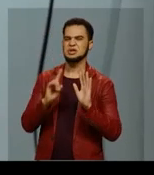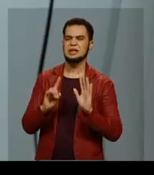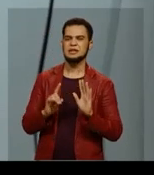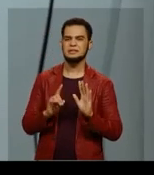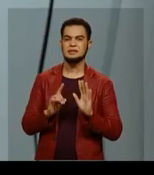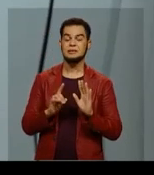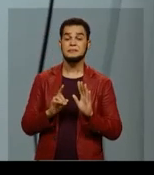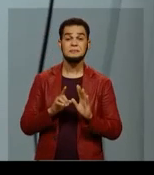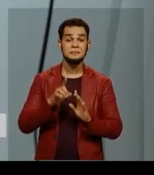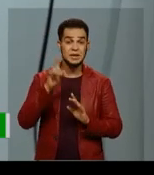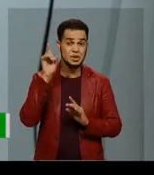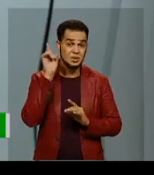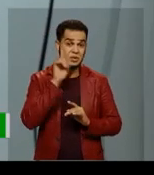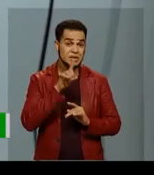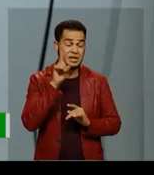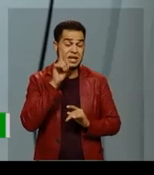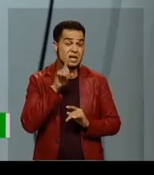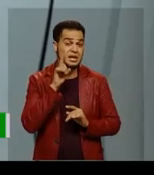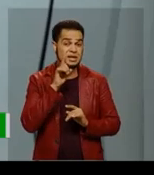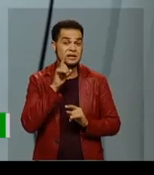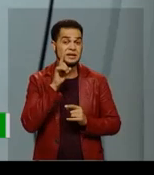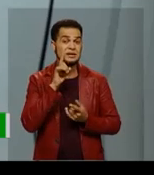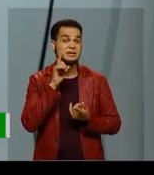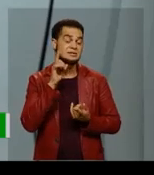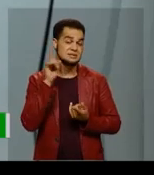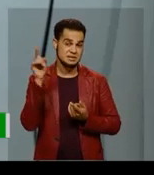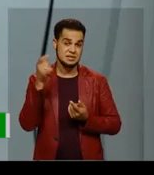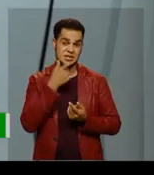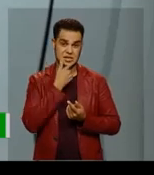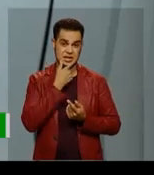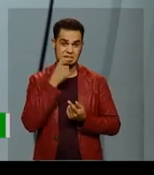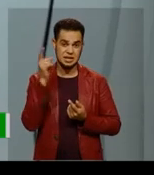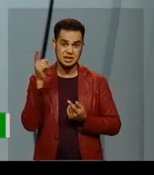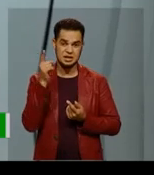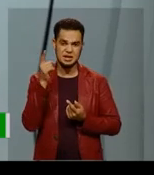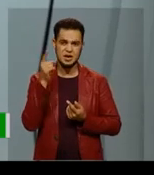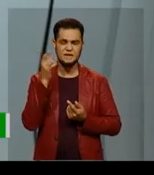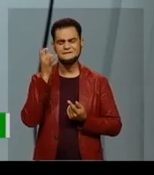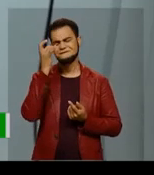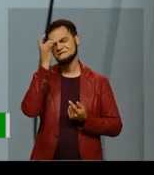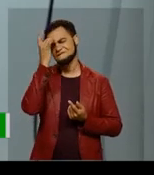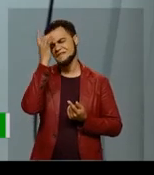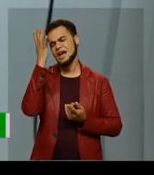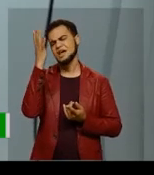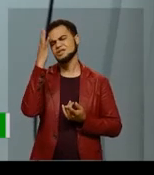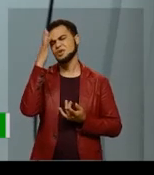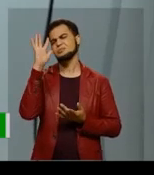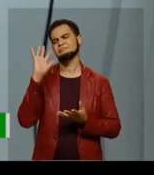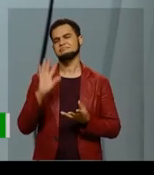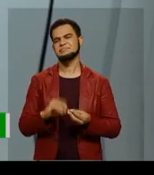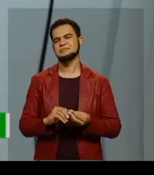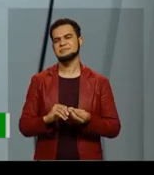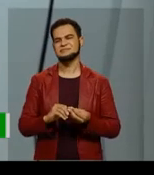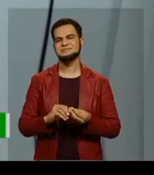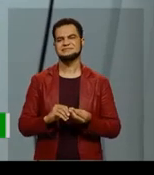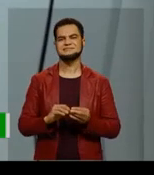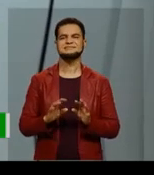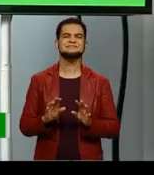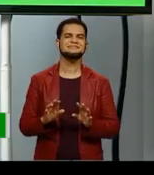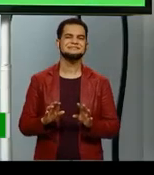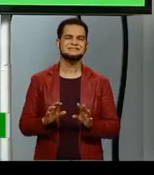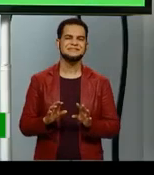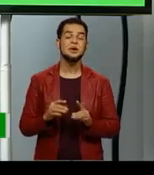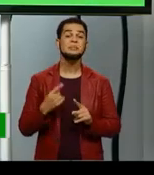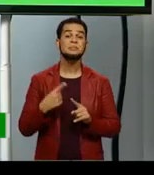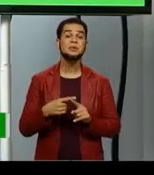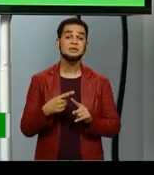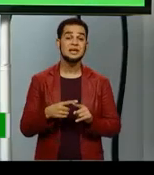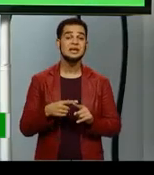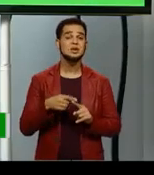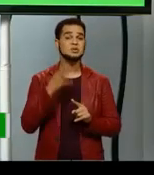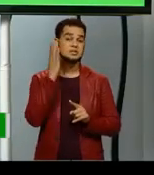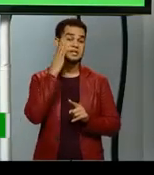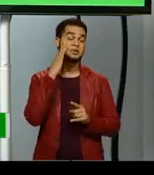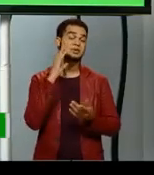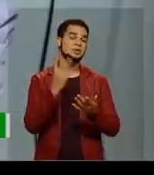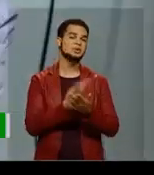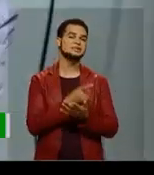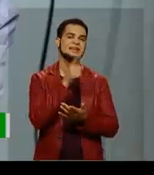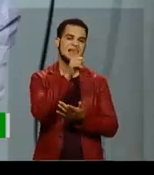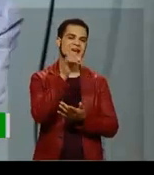Porque eu sabia interpretar pelo inglês, mas não entendi o que era. O contexto você não está vendo. O que está acontecendo na Índia, eu estou fora do contexto. Como é